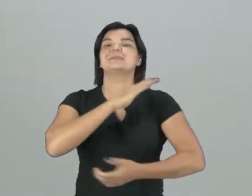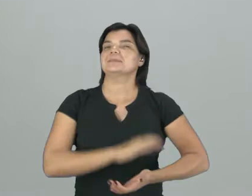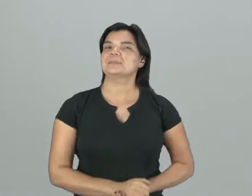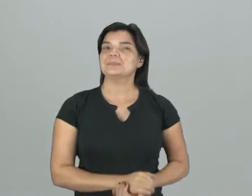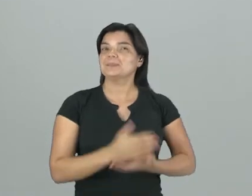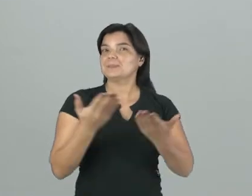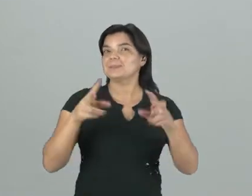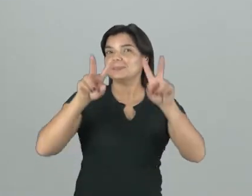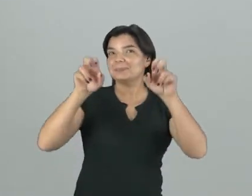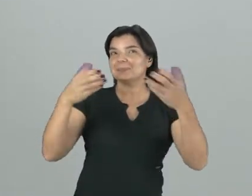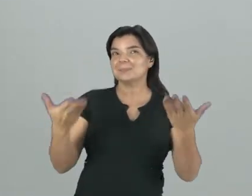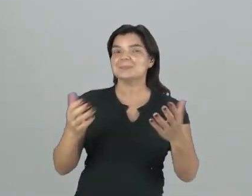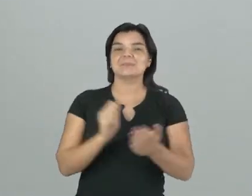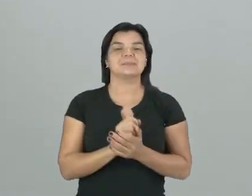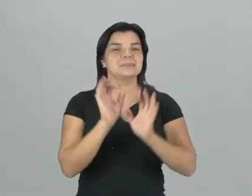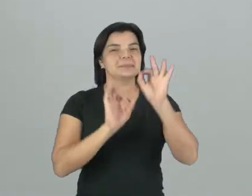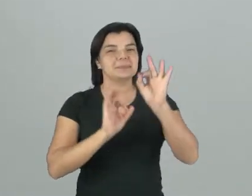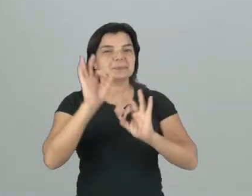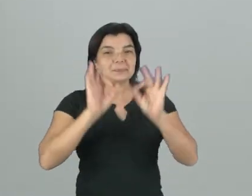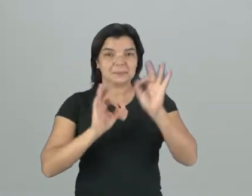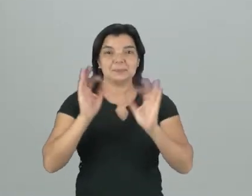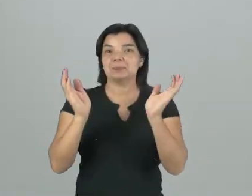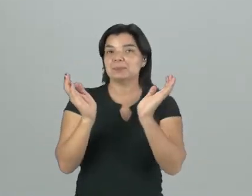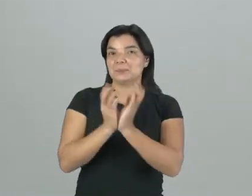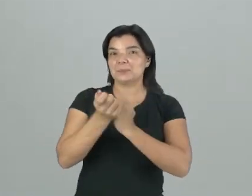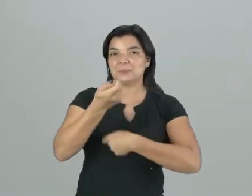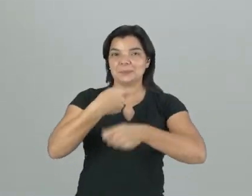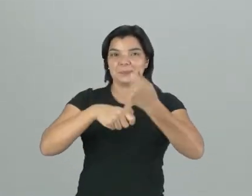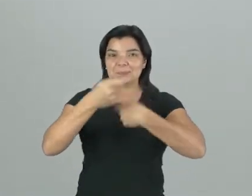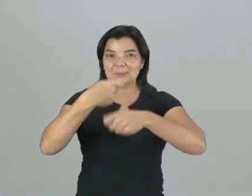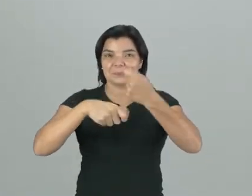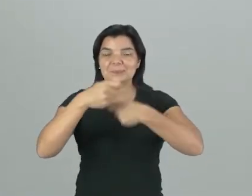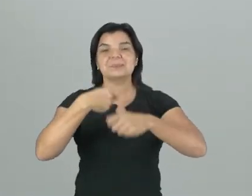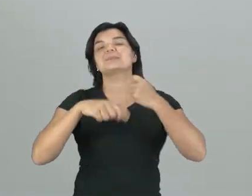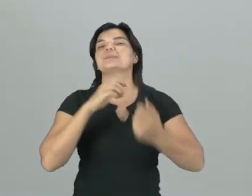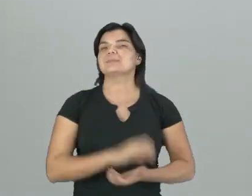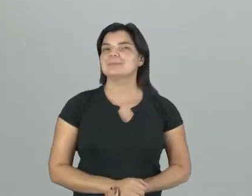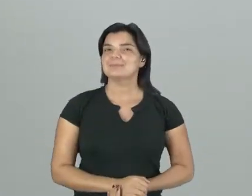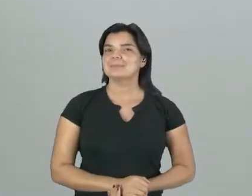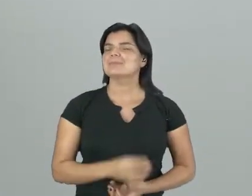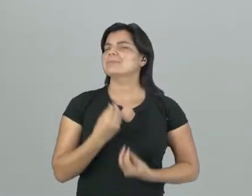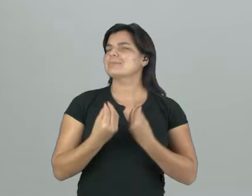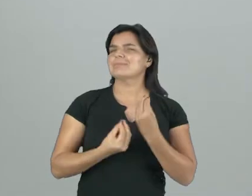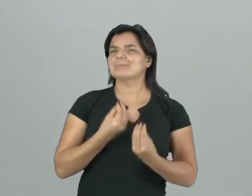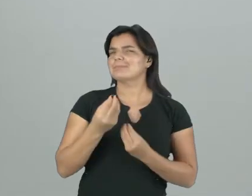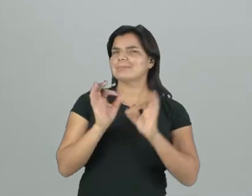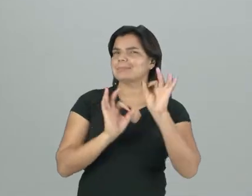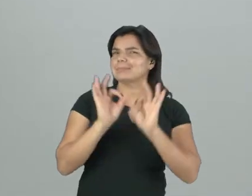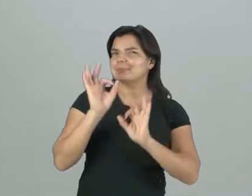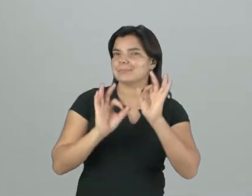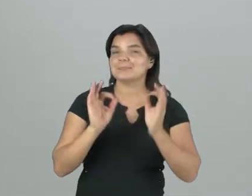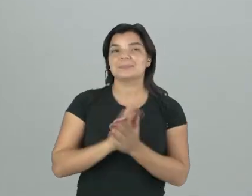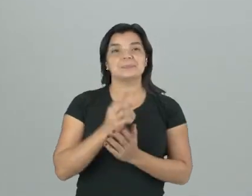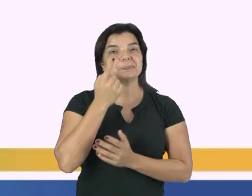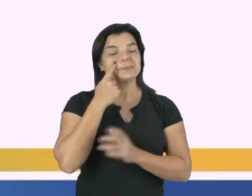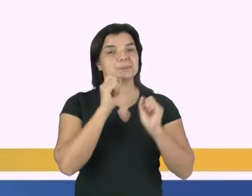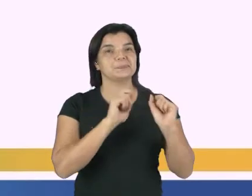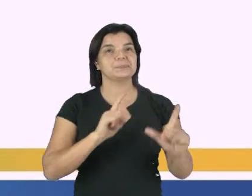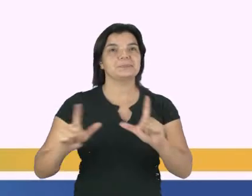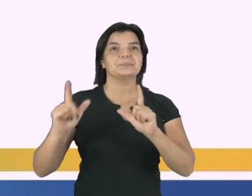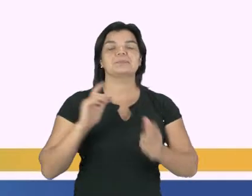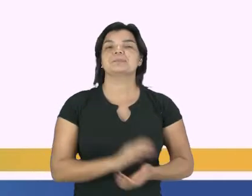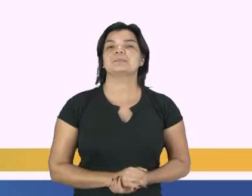fundamental. E o nosso tema é formação dos blocos econômicos. Como será essa formação? Acompanhe comigo